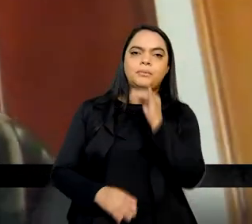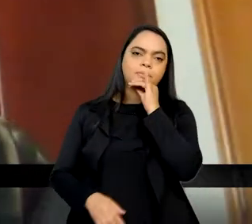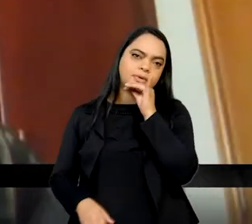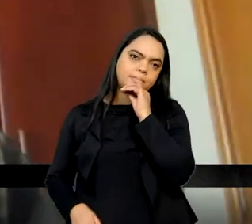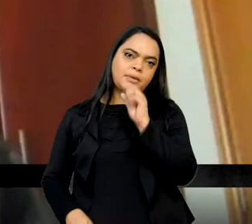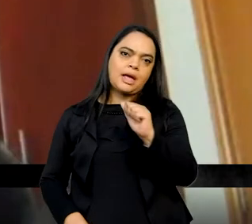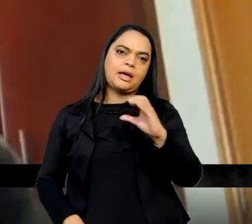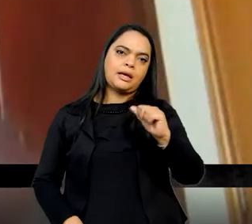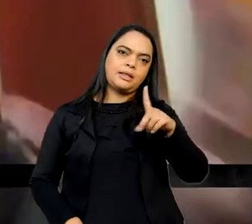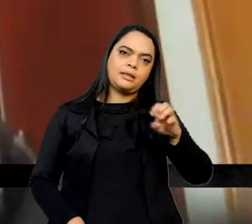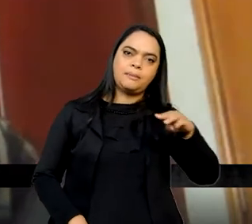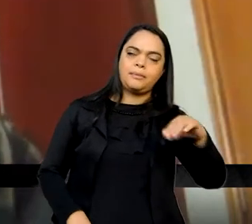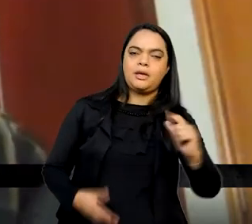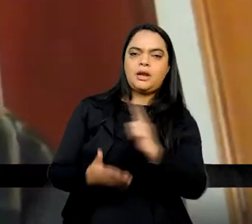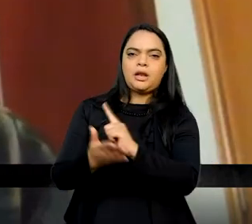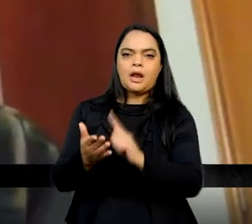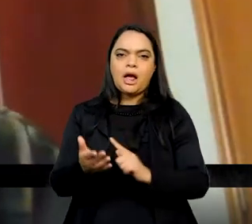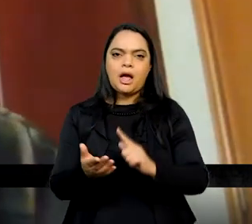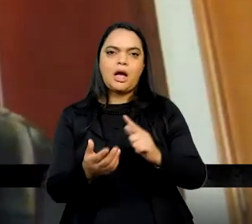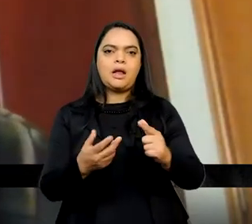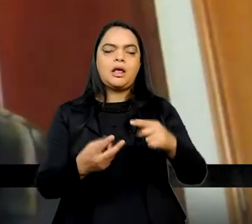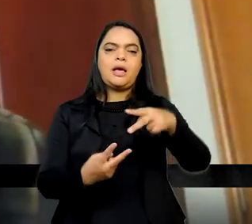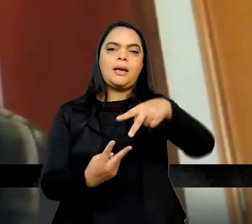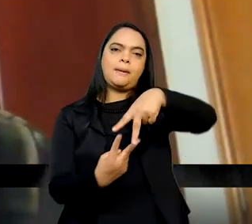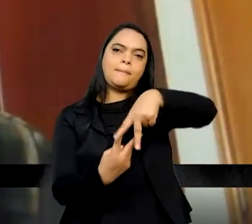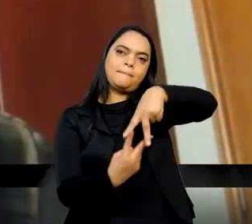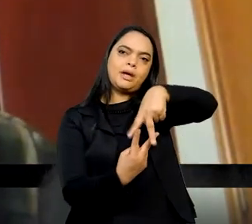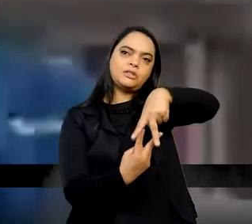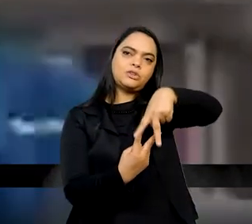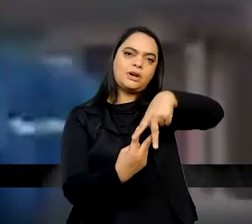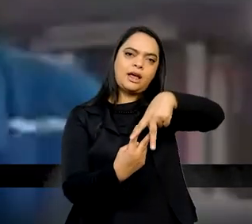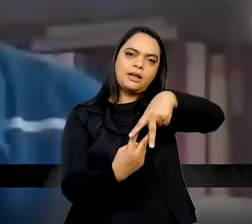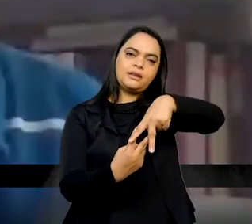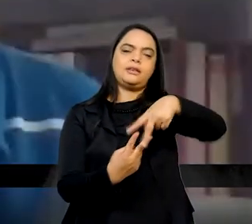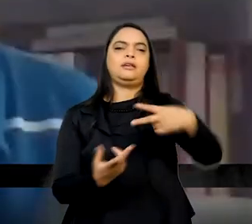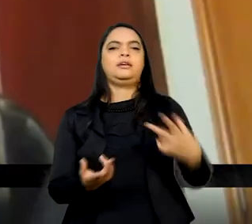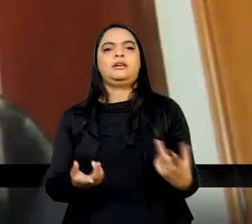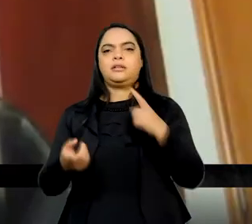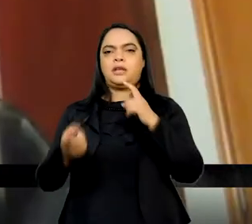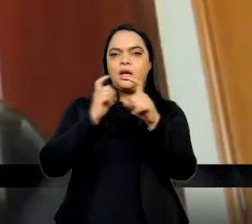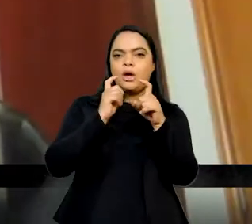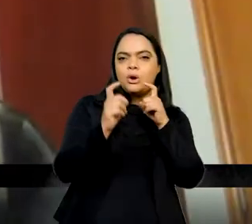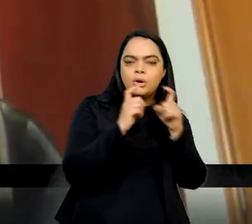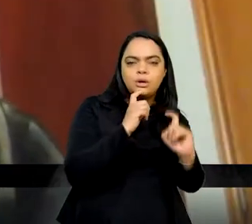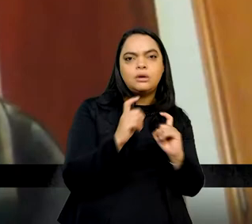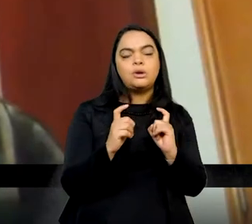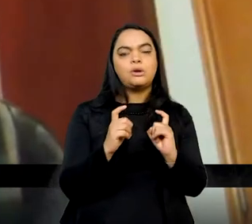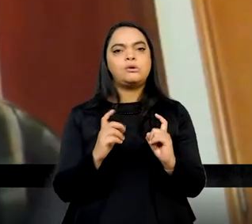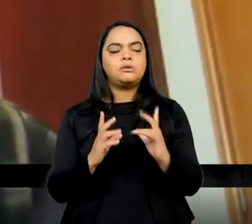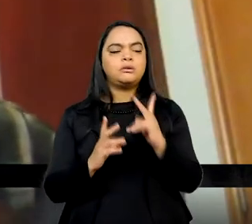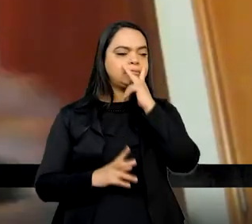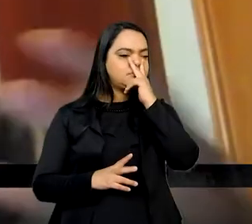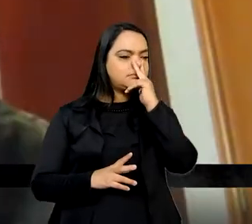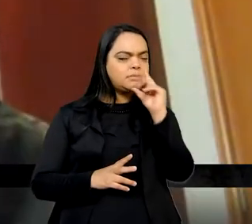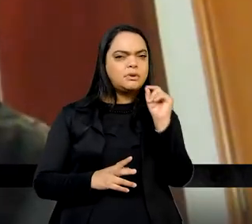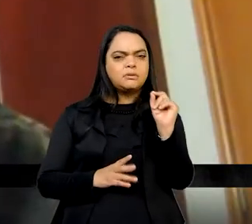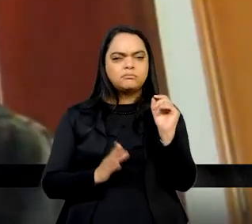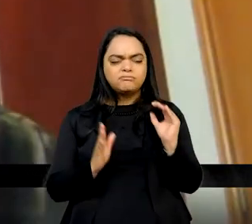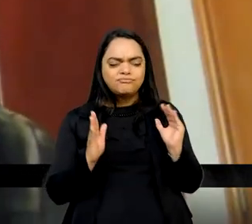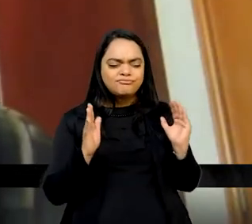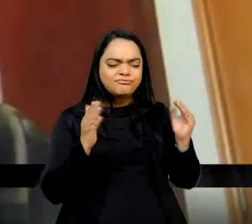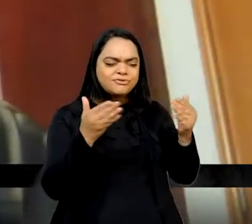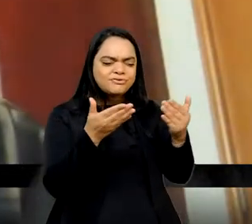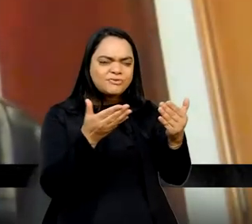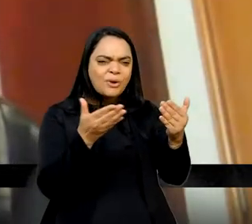literárias, maçonarias, reuniões, né? E esse foco, ele acaba